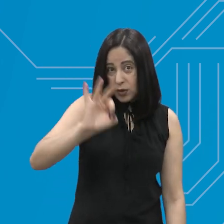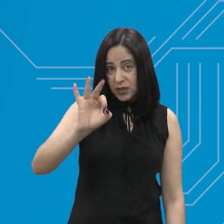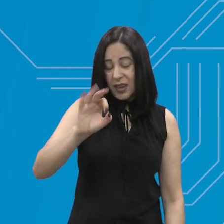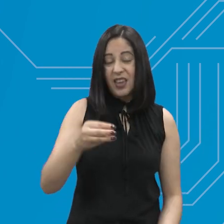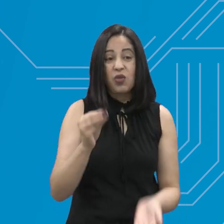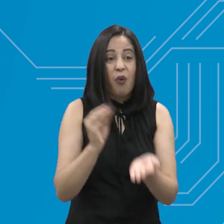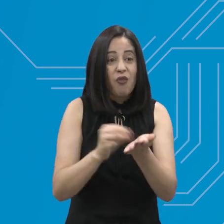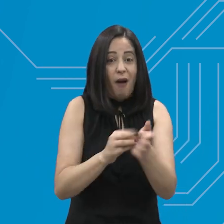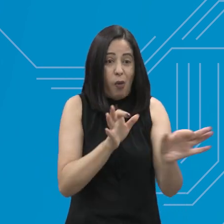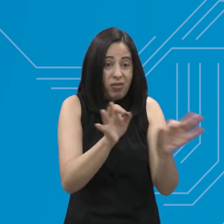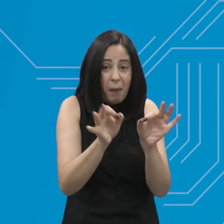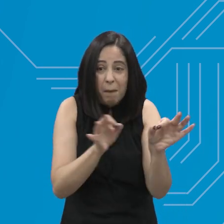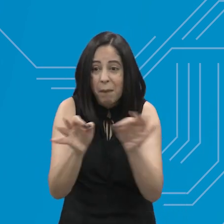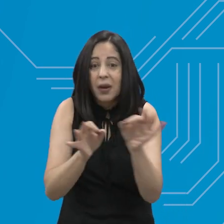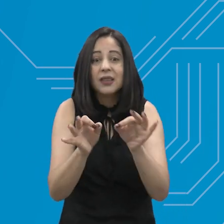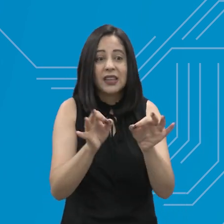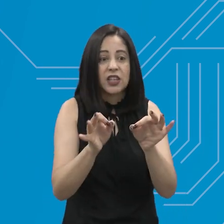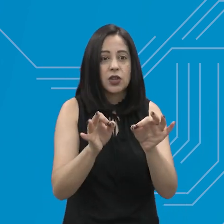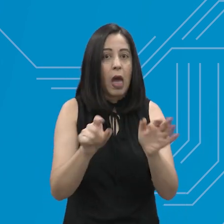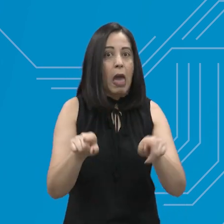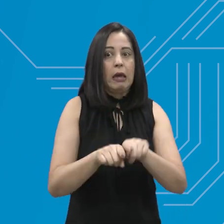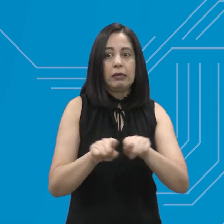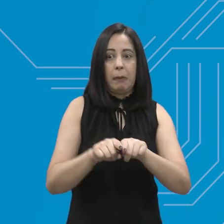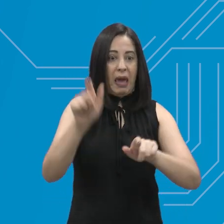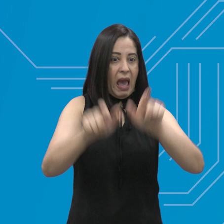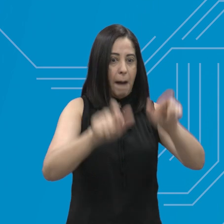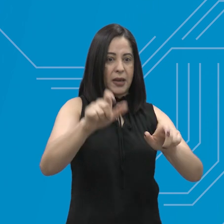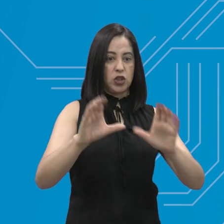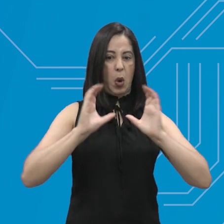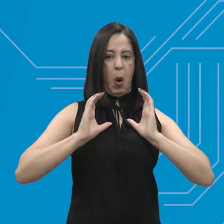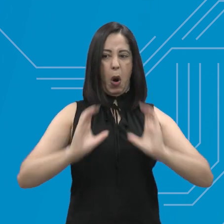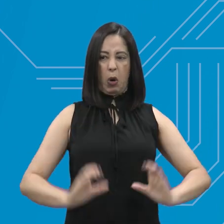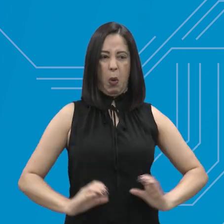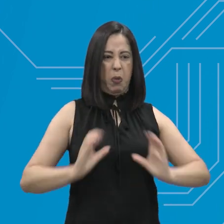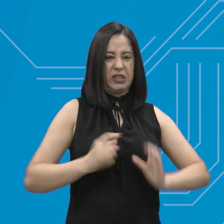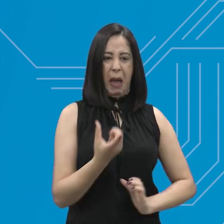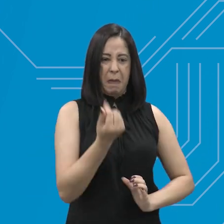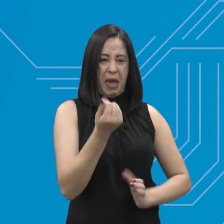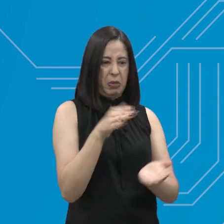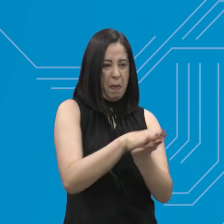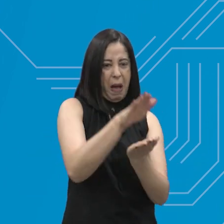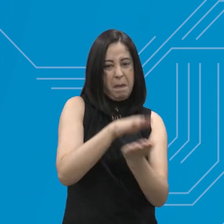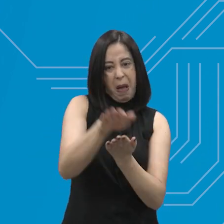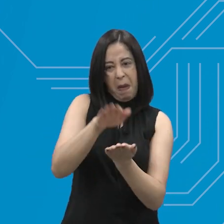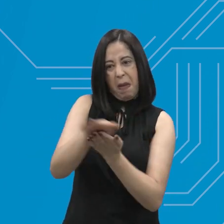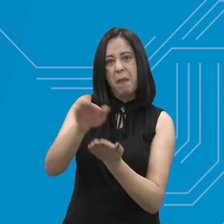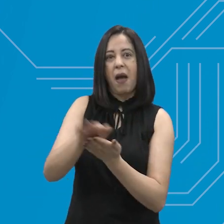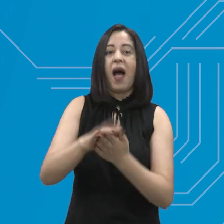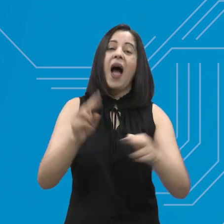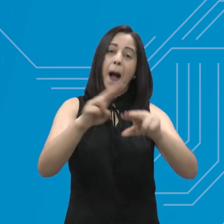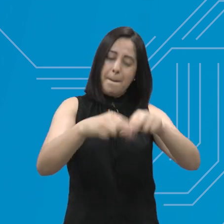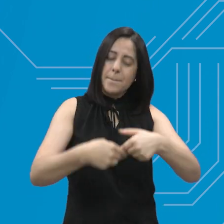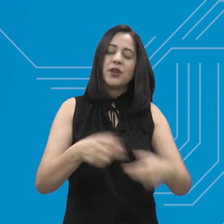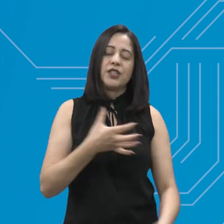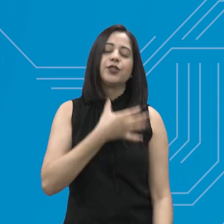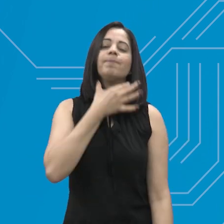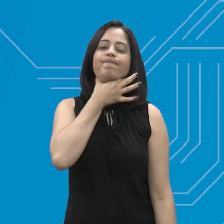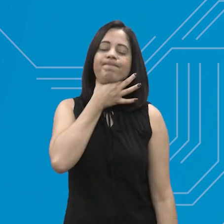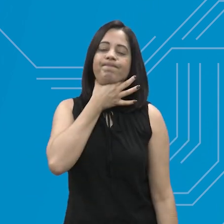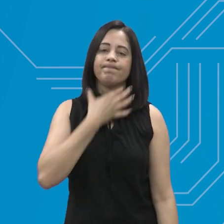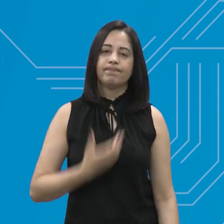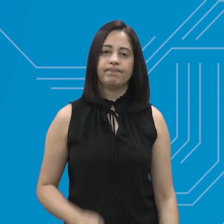Falta de planejamento e uma cultura consumista são algumas das razões apontadas pelos especialistas para